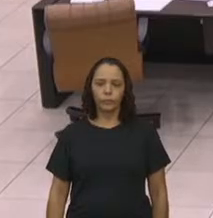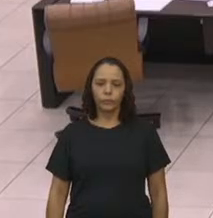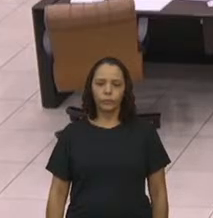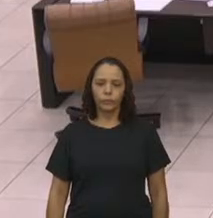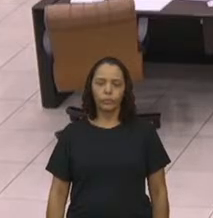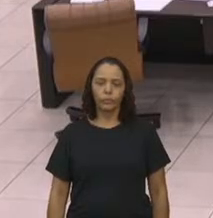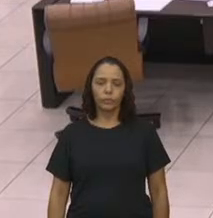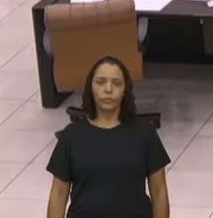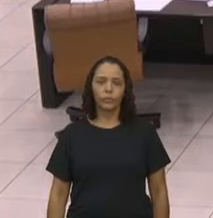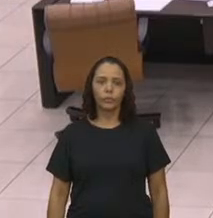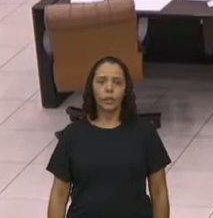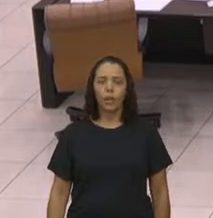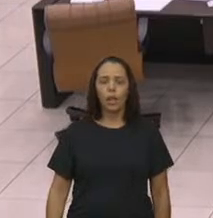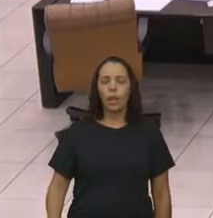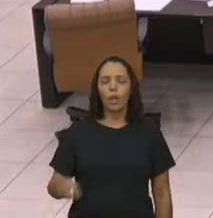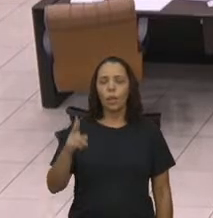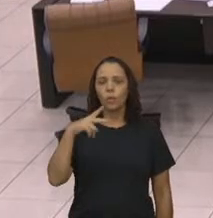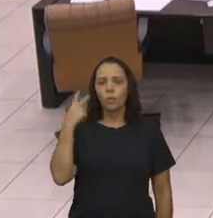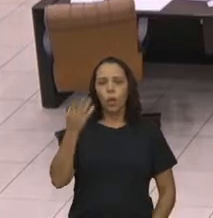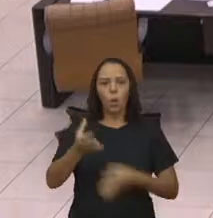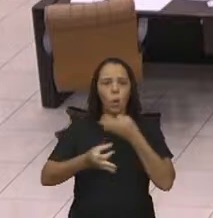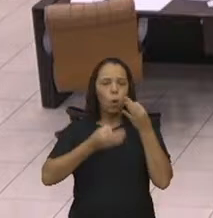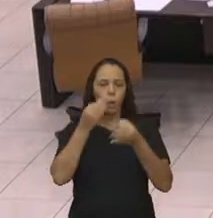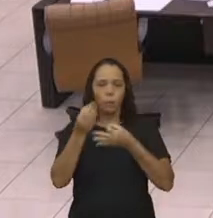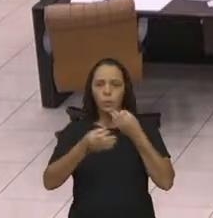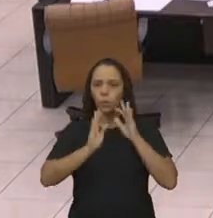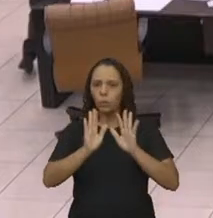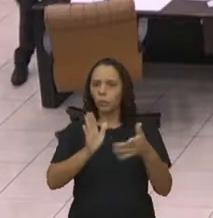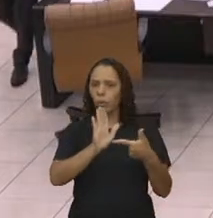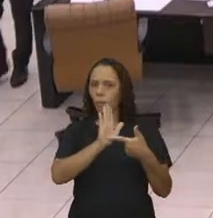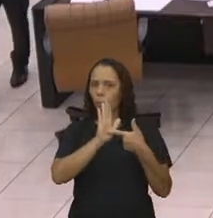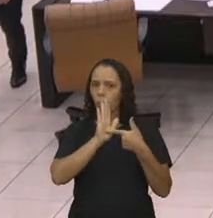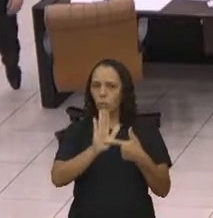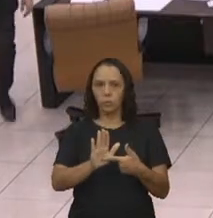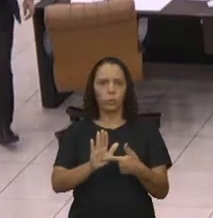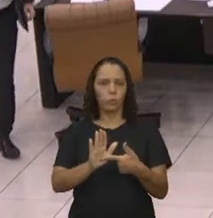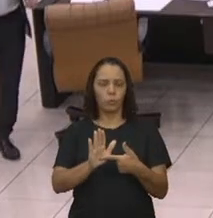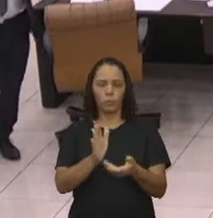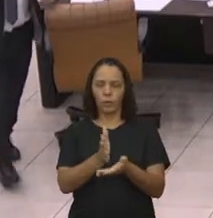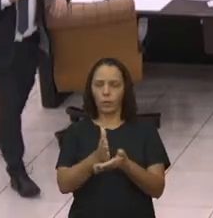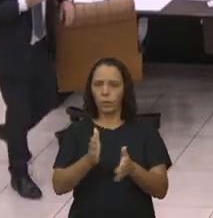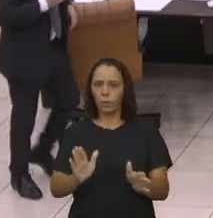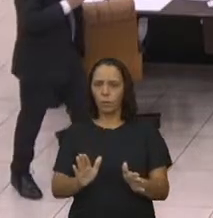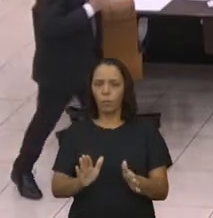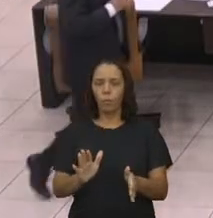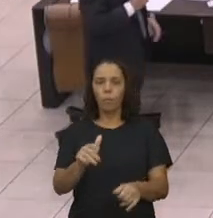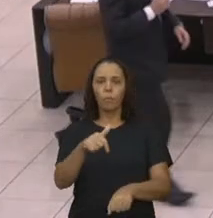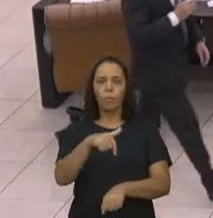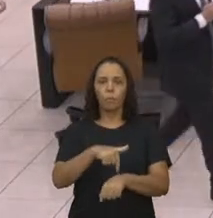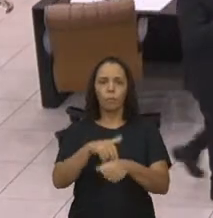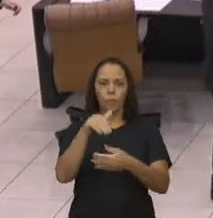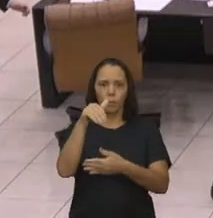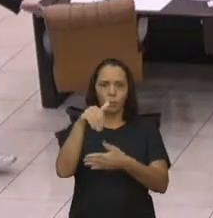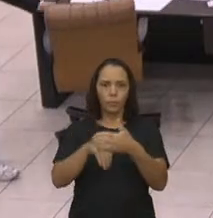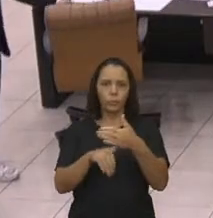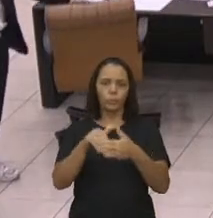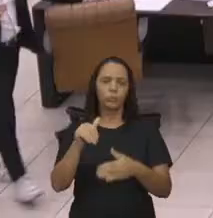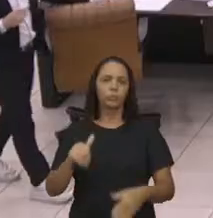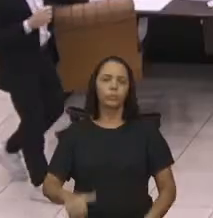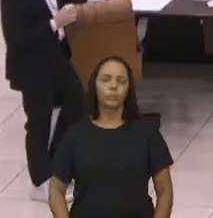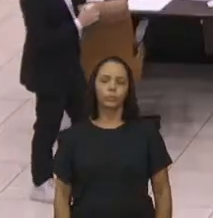Não havendo mais nenhum vereador desejando discutir a matéria, vou colocar a emenda em votação.